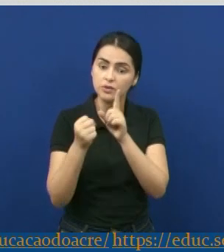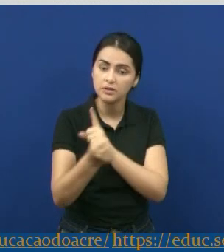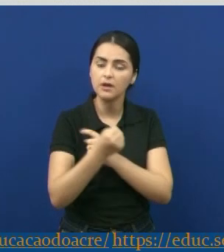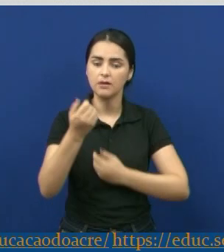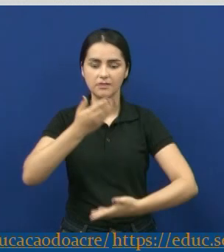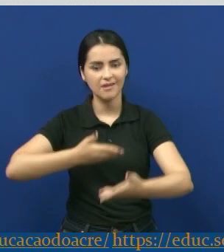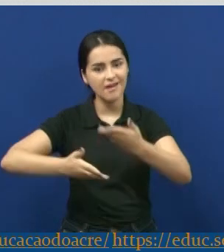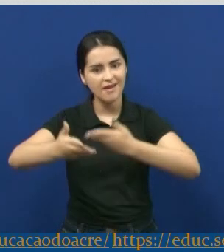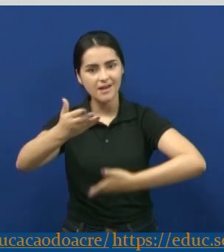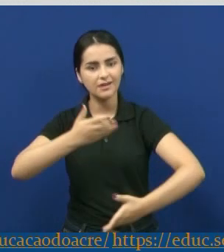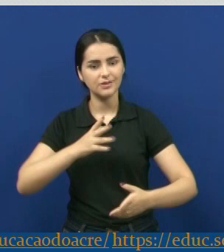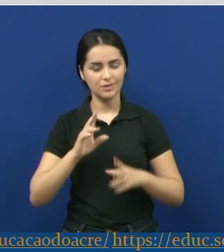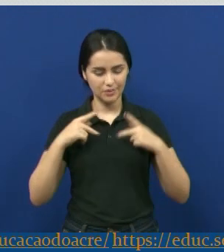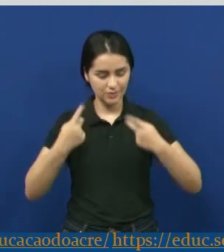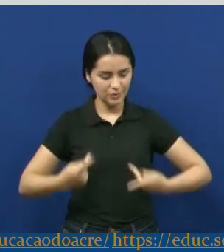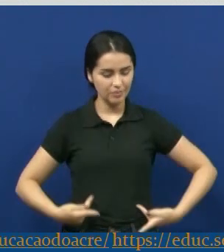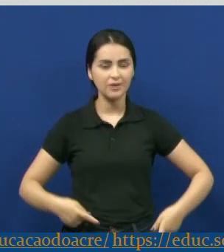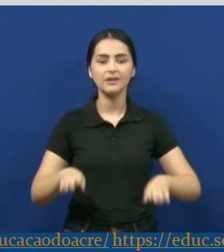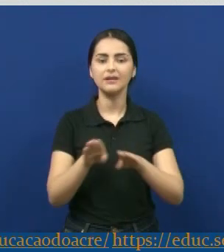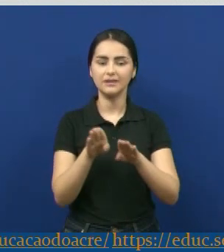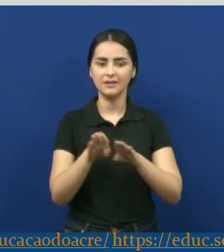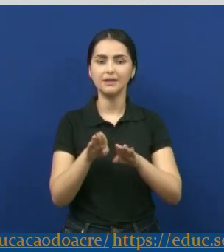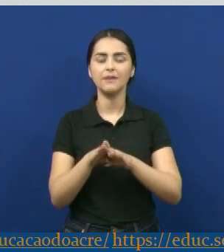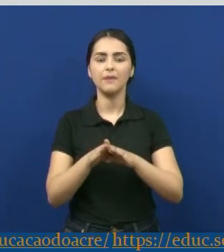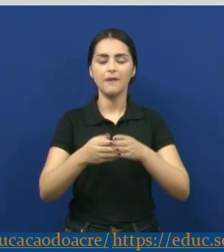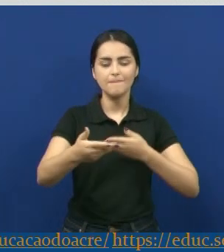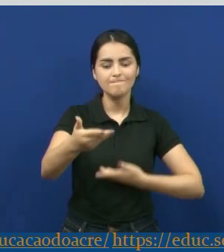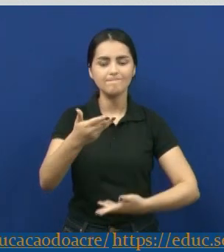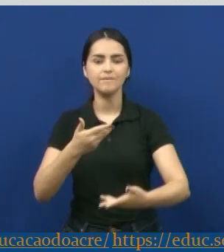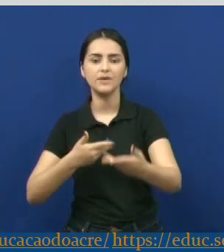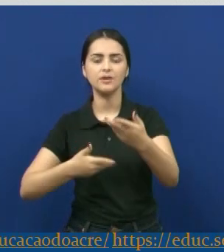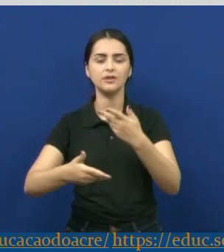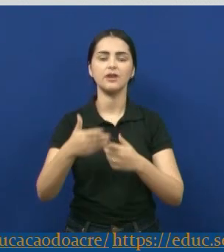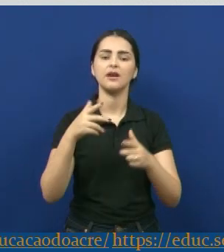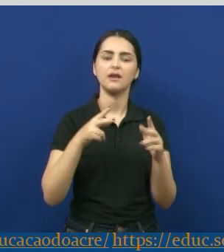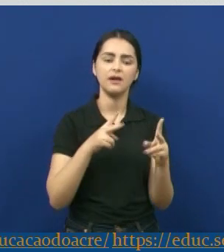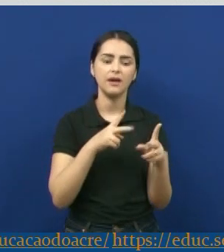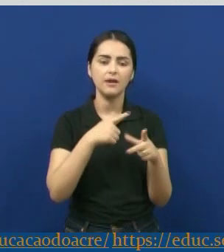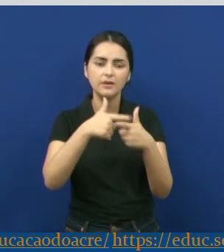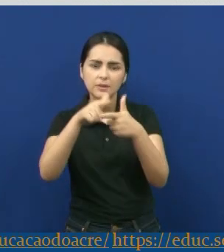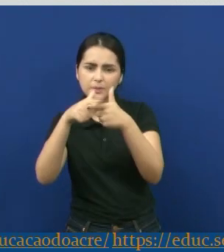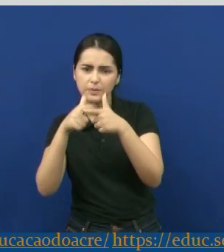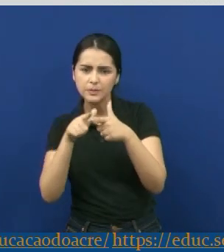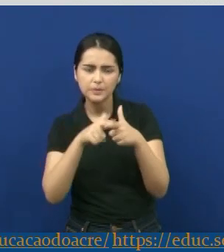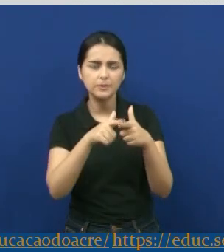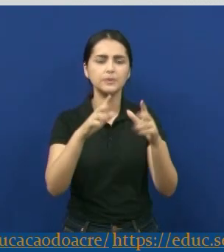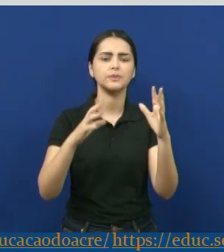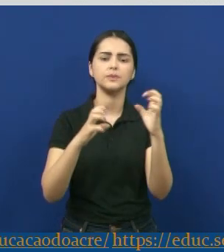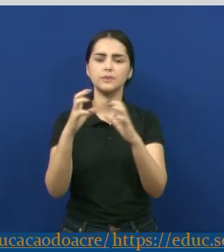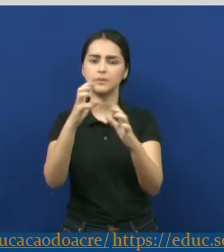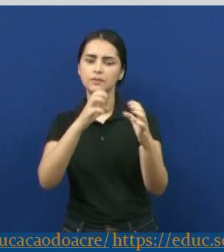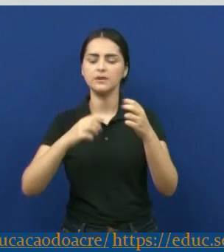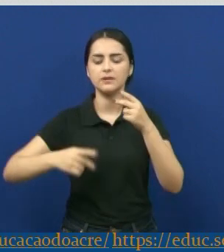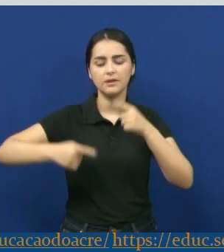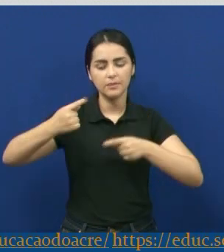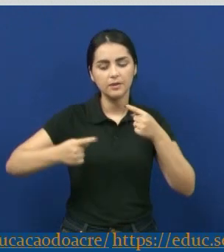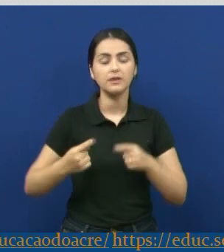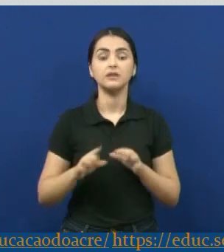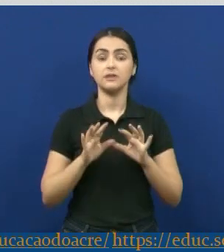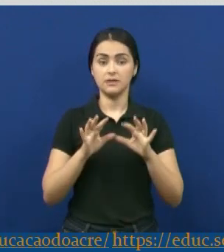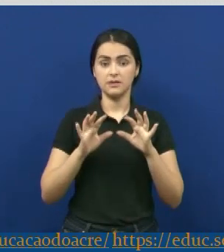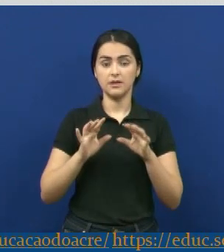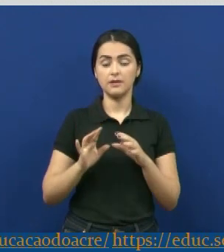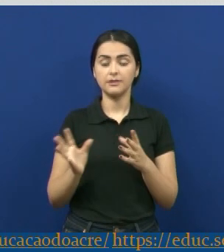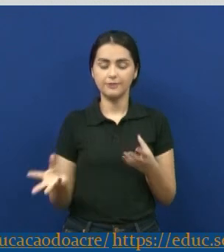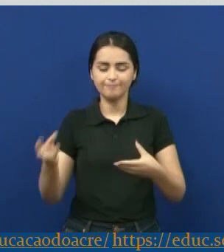em sociedade, quanto à função de mediação em conflitos da política. Isso, entretanto,